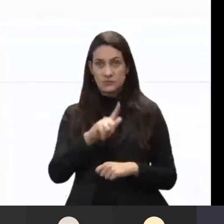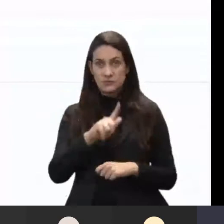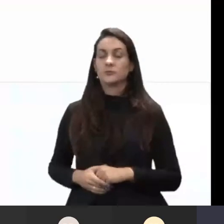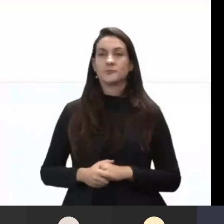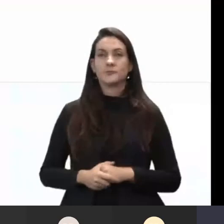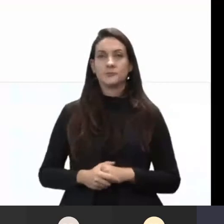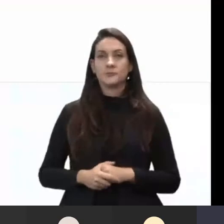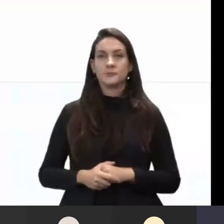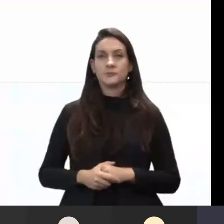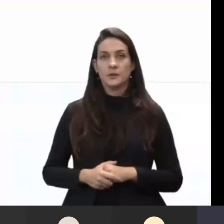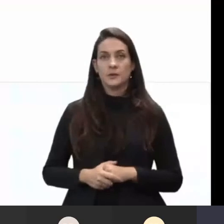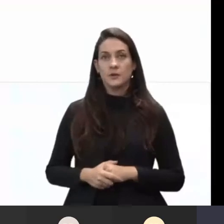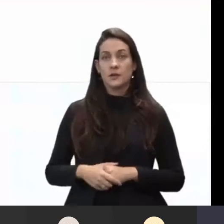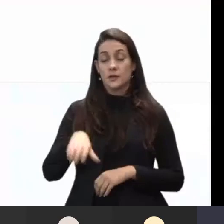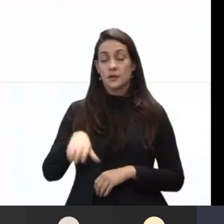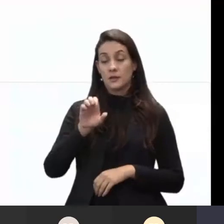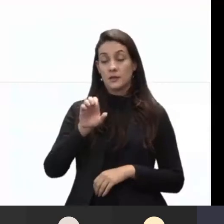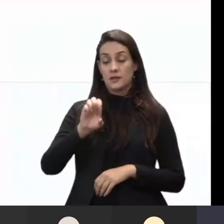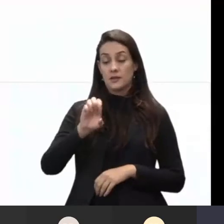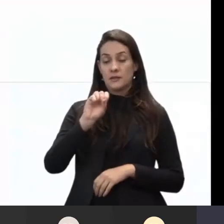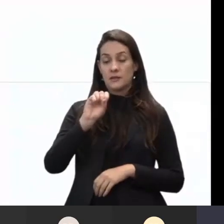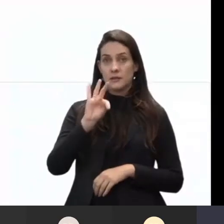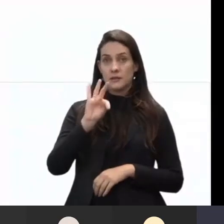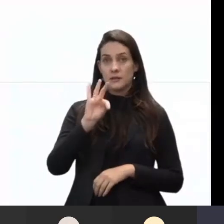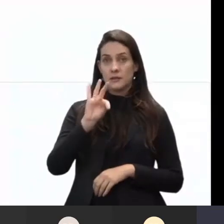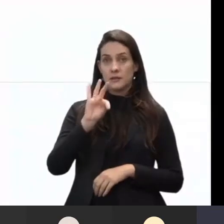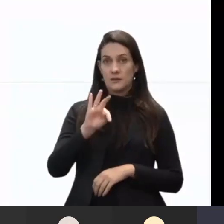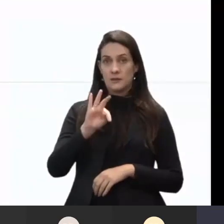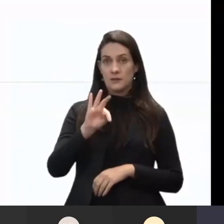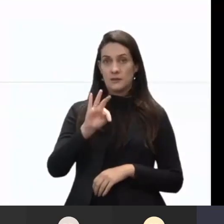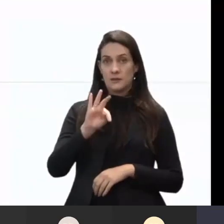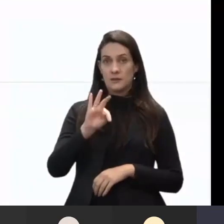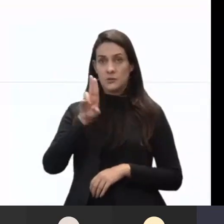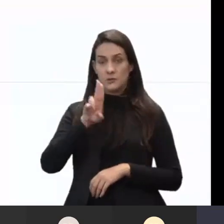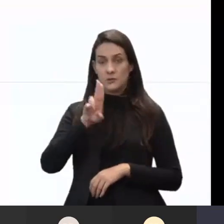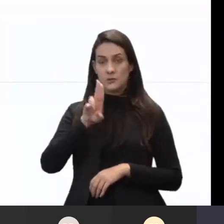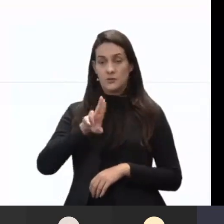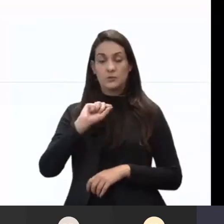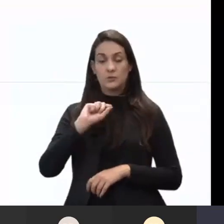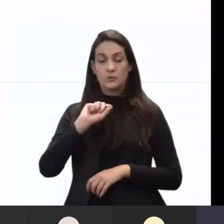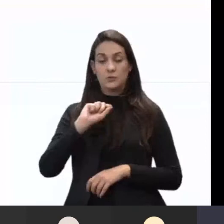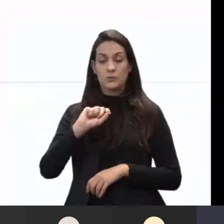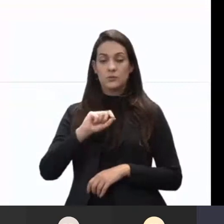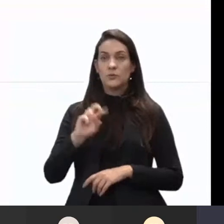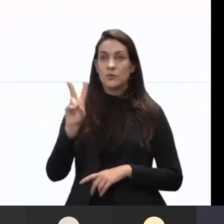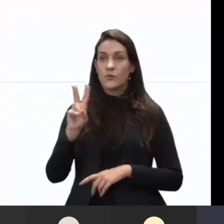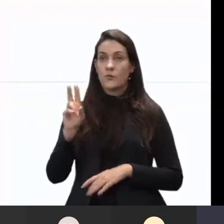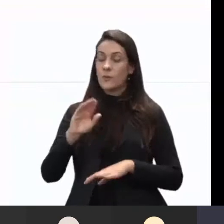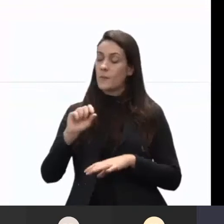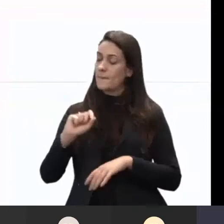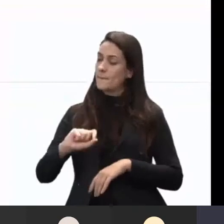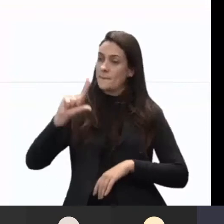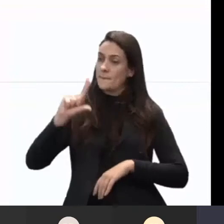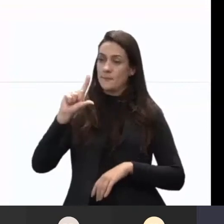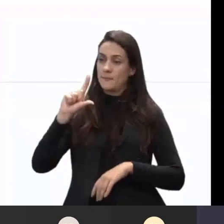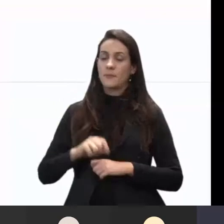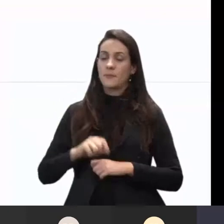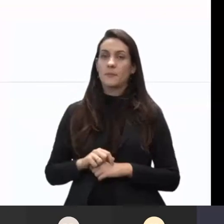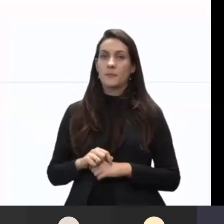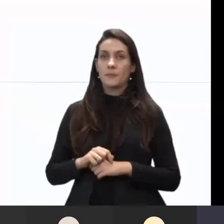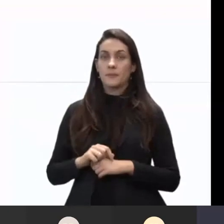micro-organismos. E o uso do e-teste, ele vai fornecer um alto valor médico. Por quê? Porque ele vai conseguir refinar essa